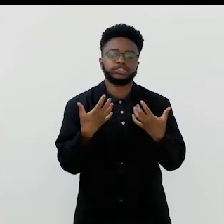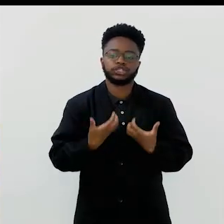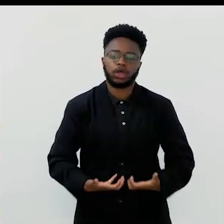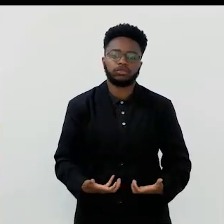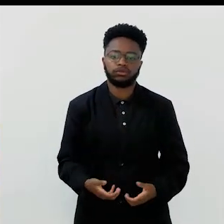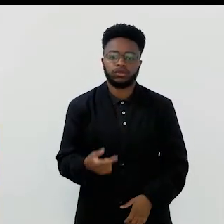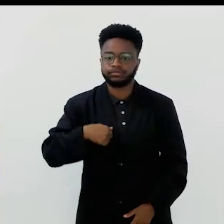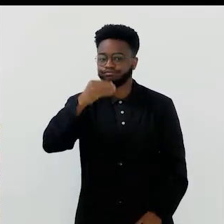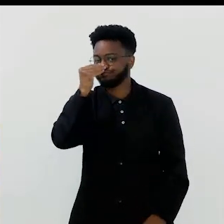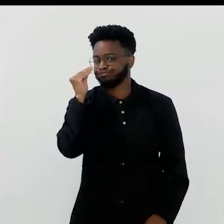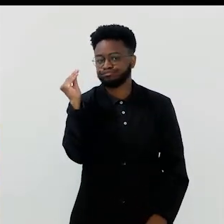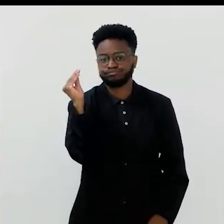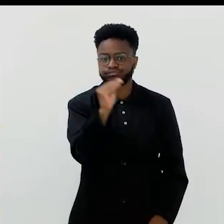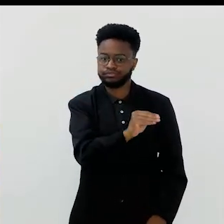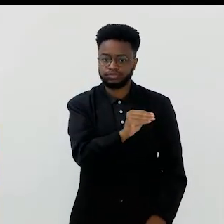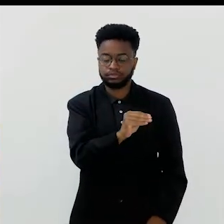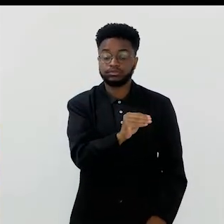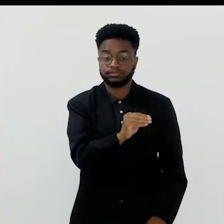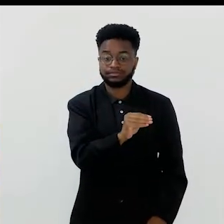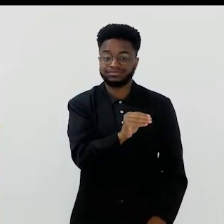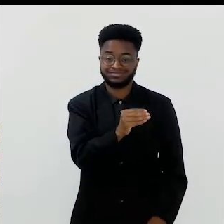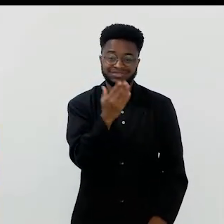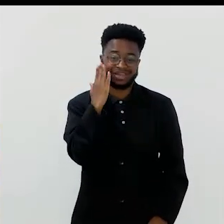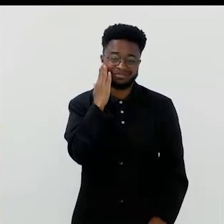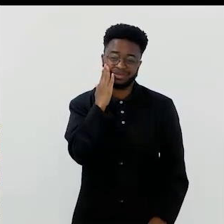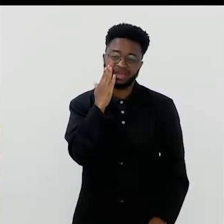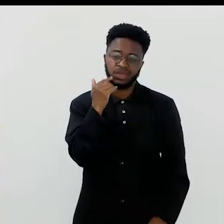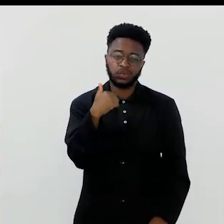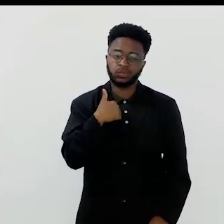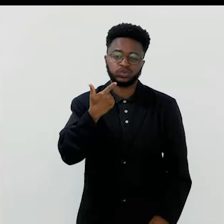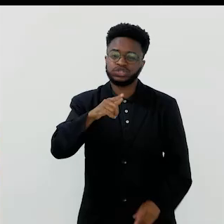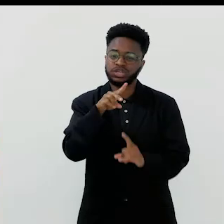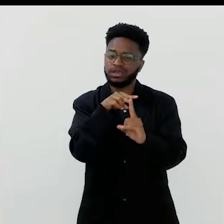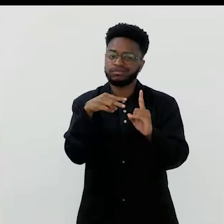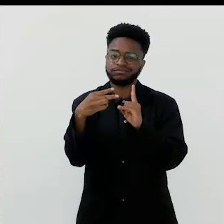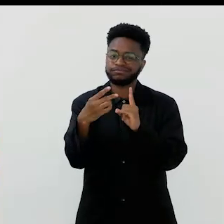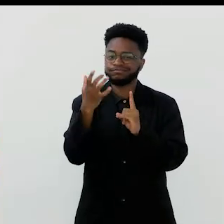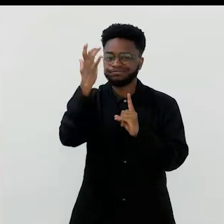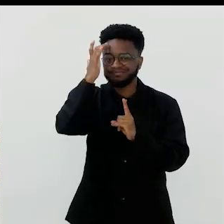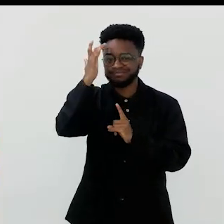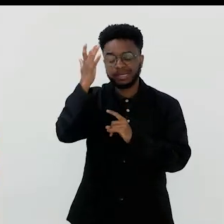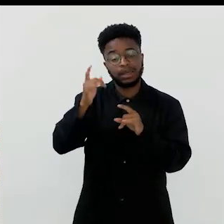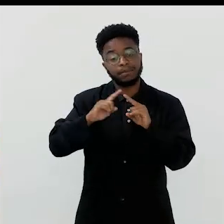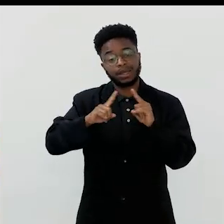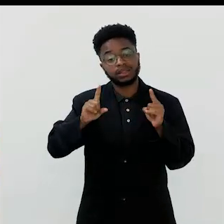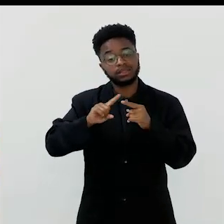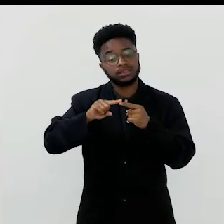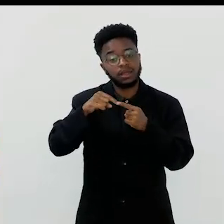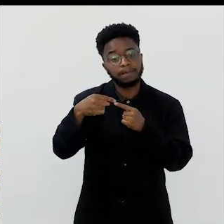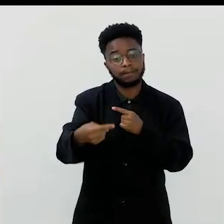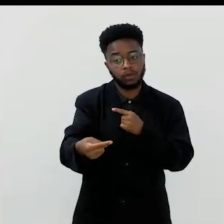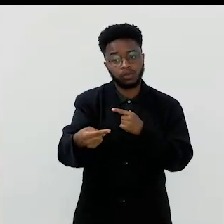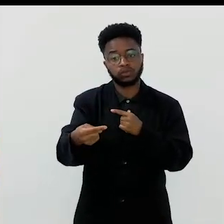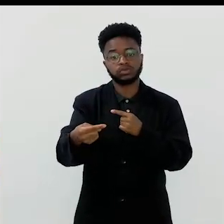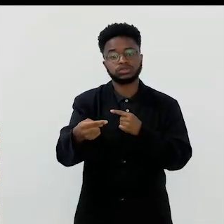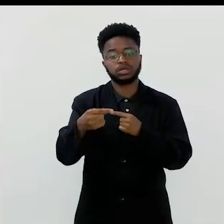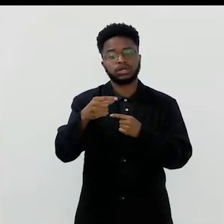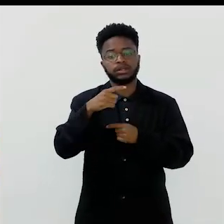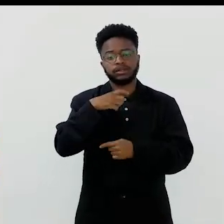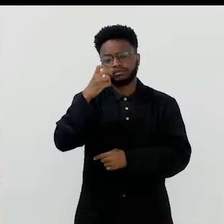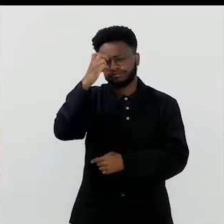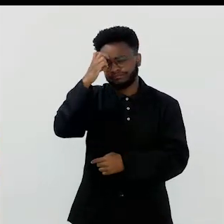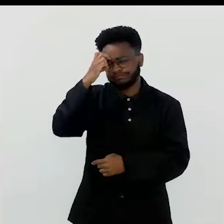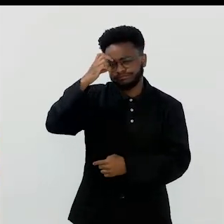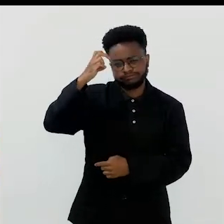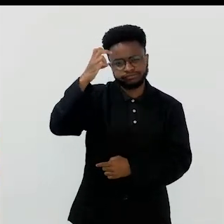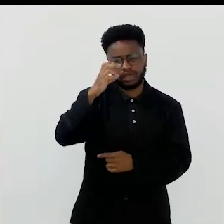arriando. Não dei credibilidade, entendeu? Não tive essa visão, né? No entanto, depois, o gênio